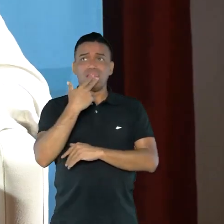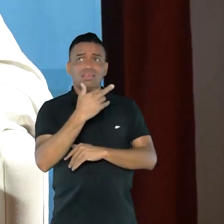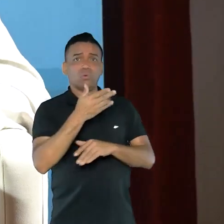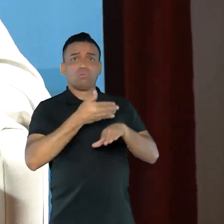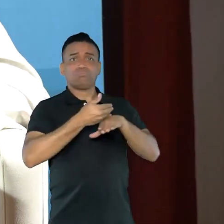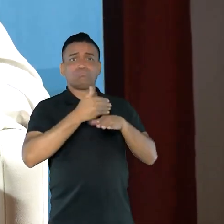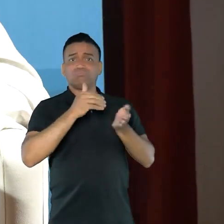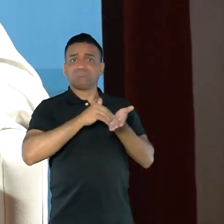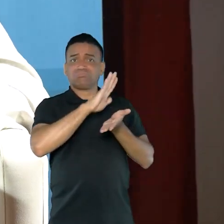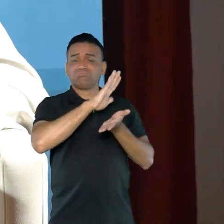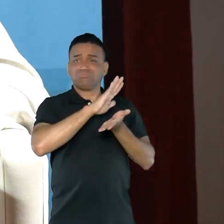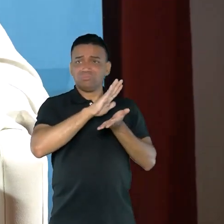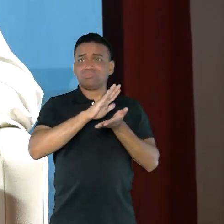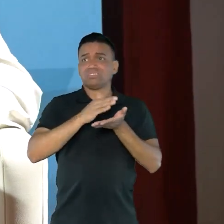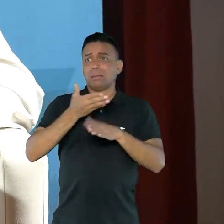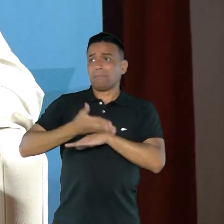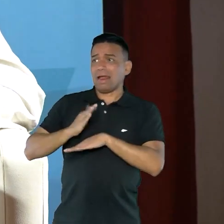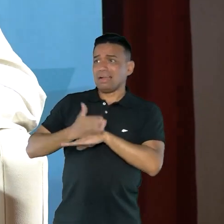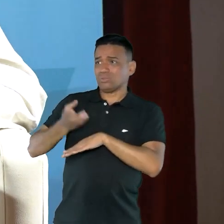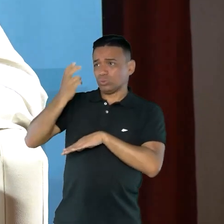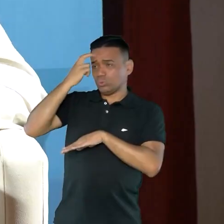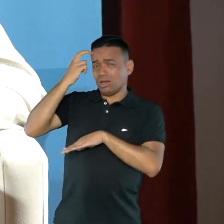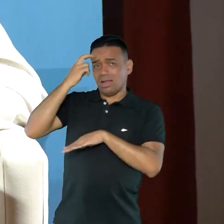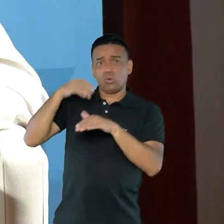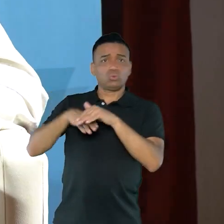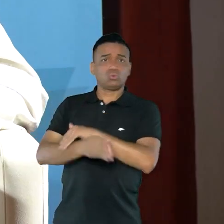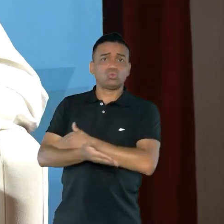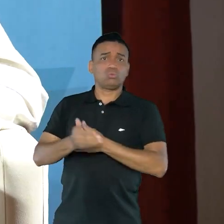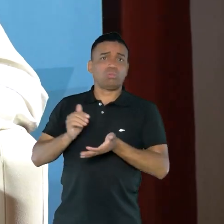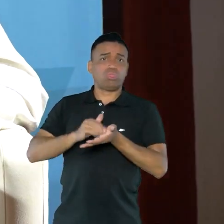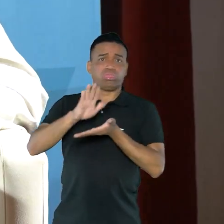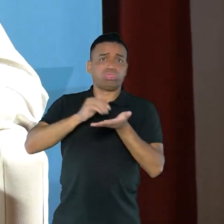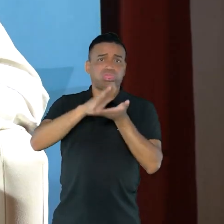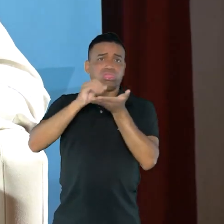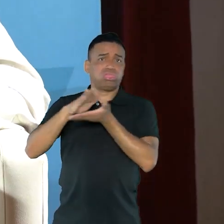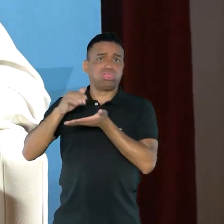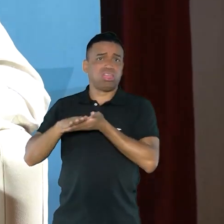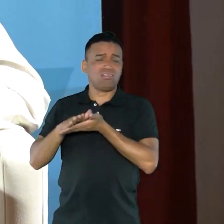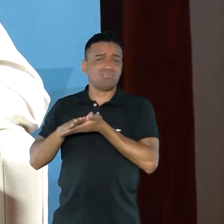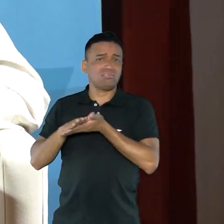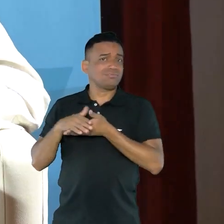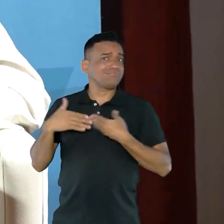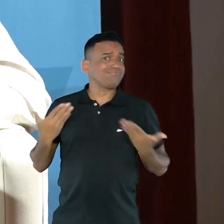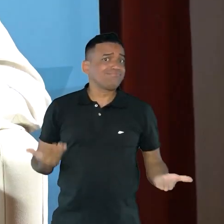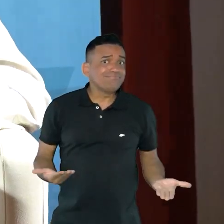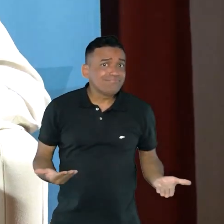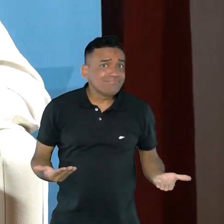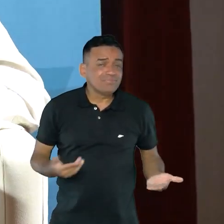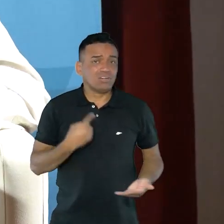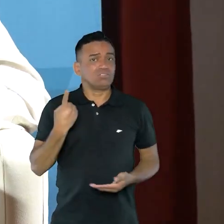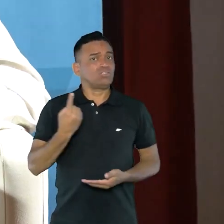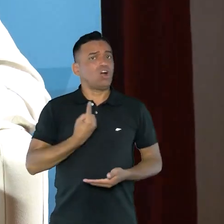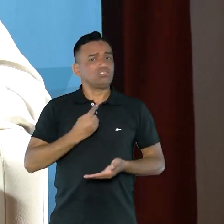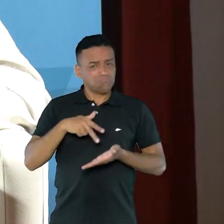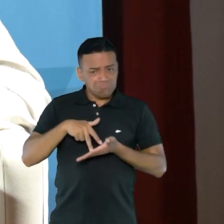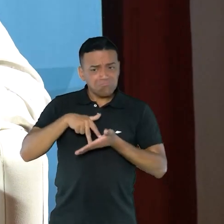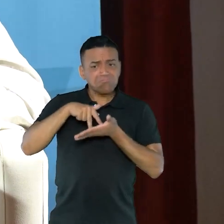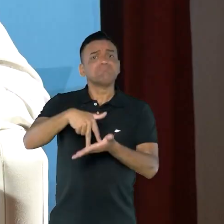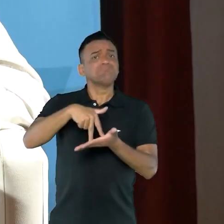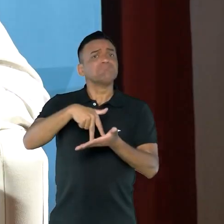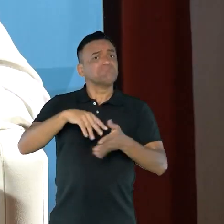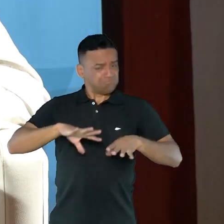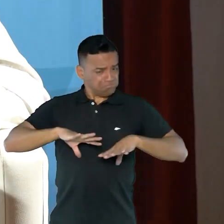culturais, não ter seus costumes particulares, né? Então a gente tem buscado afirmar, né, que